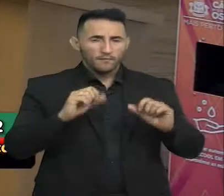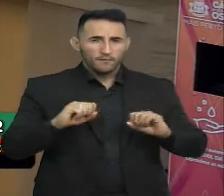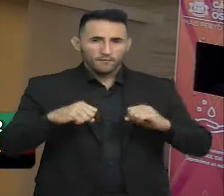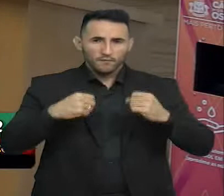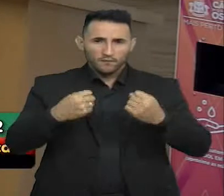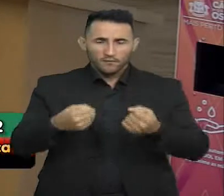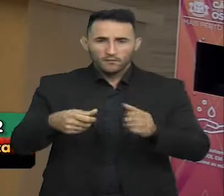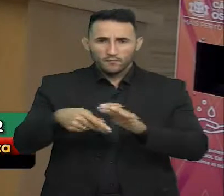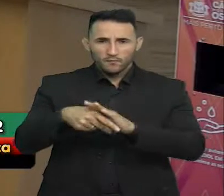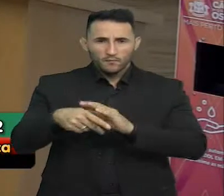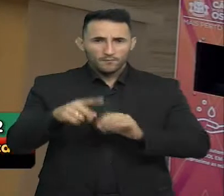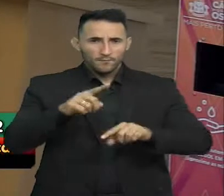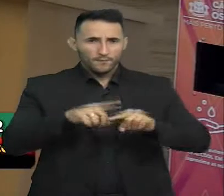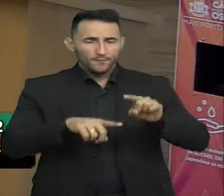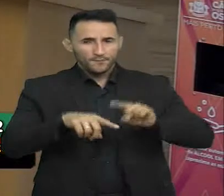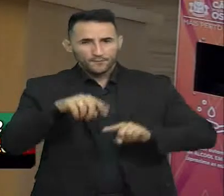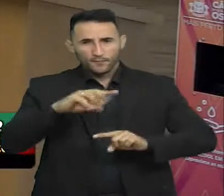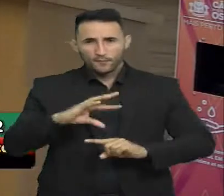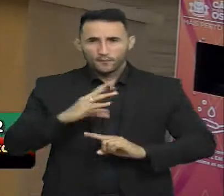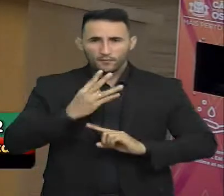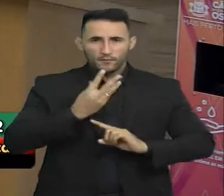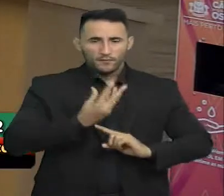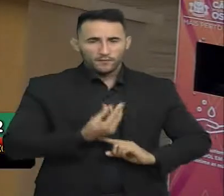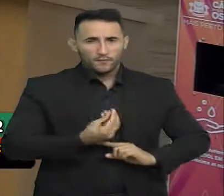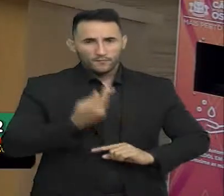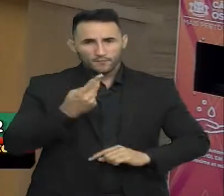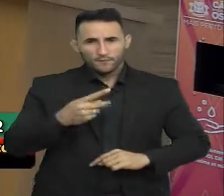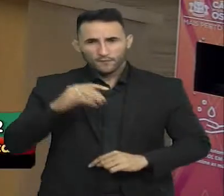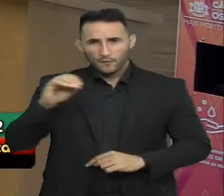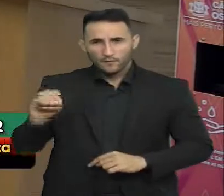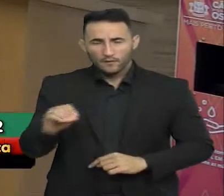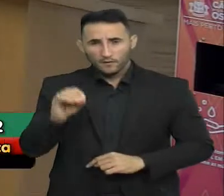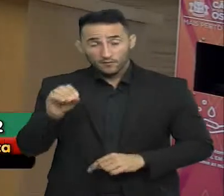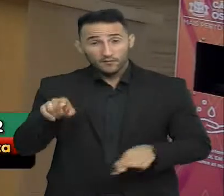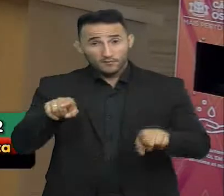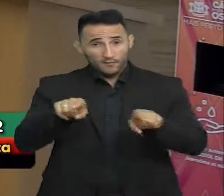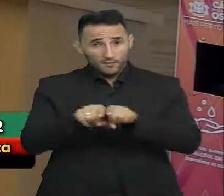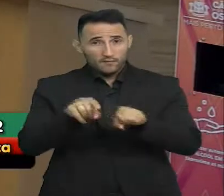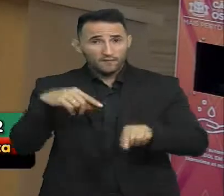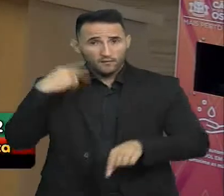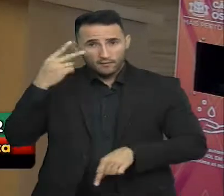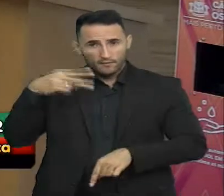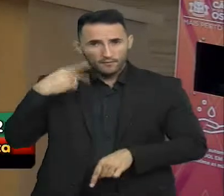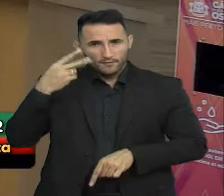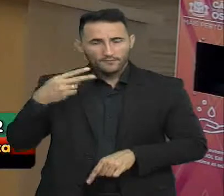Histórico, Artístico e Cultural de Osasco, MODEPAC também, nossa vereadora.